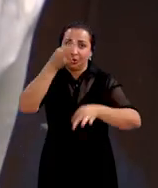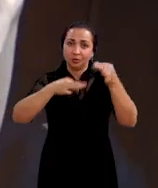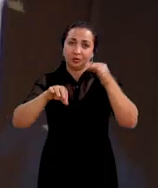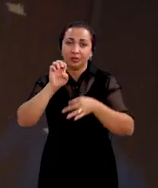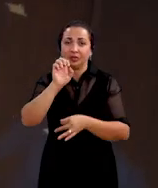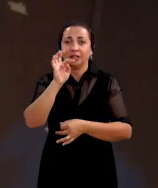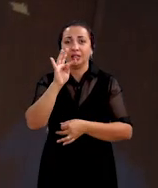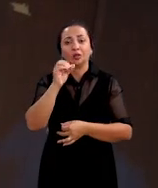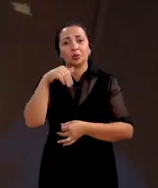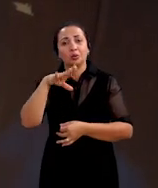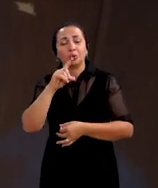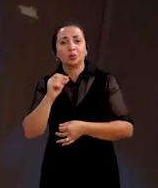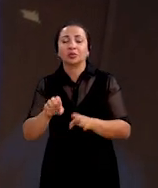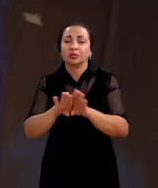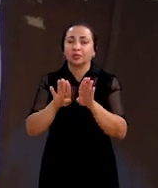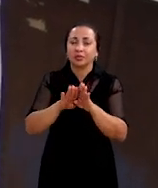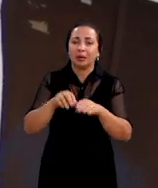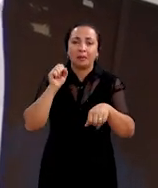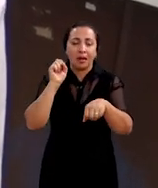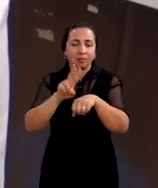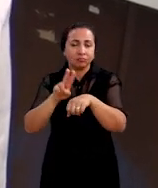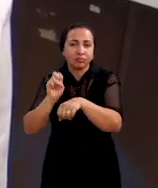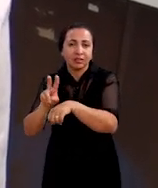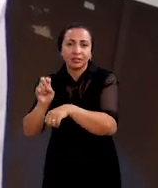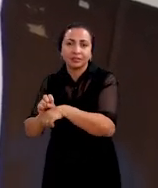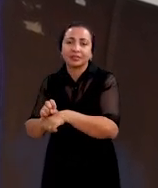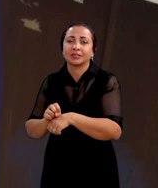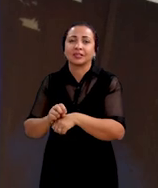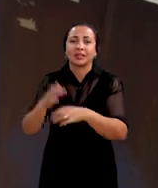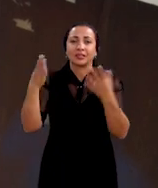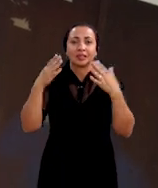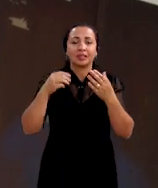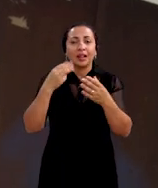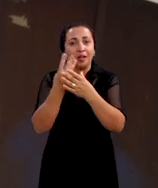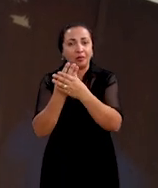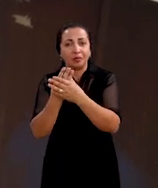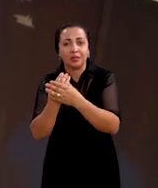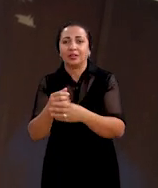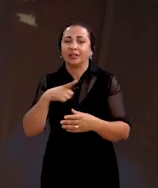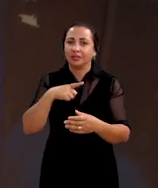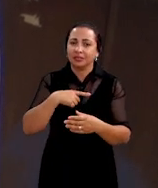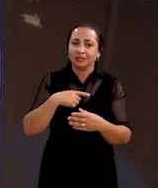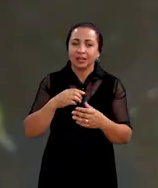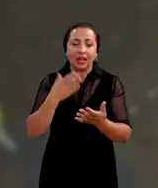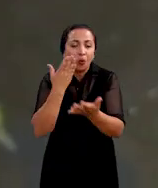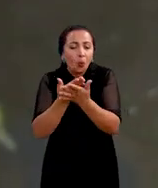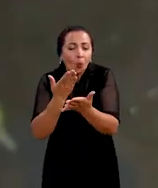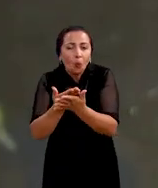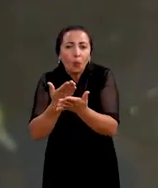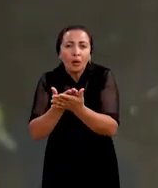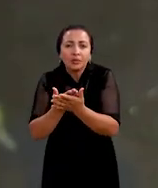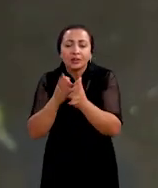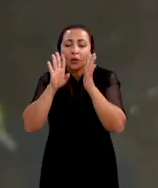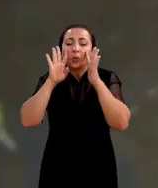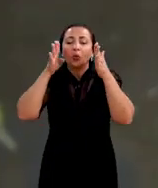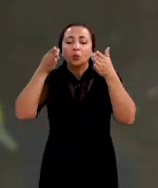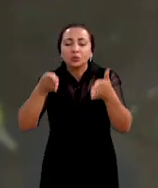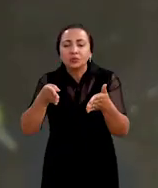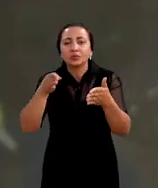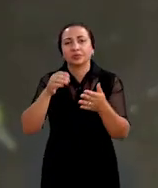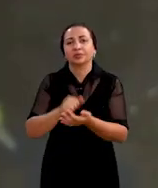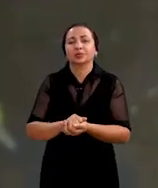O Laboratório de Entomologia e Parasitologia Tropical da Universidade Federal de Sergipe tem se